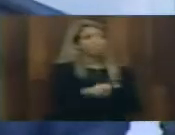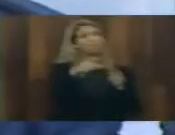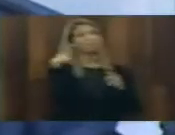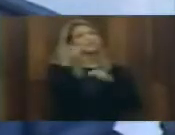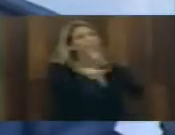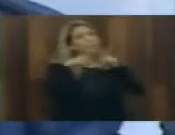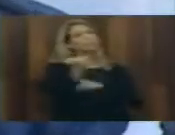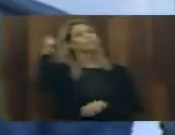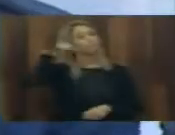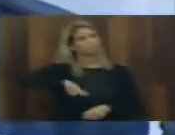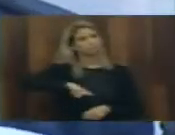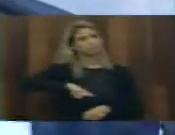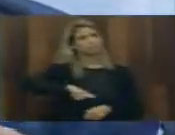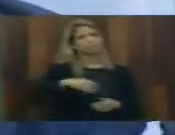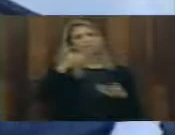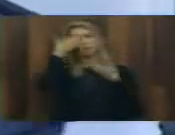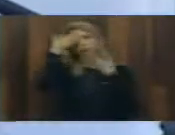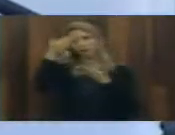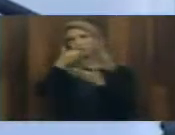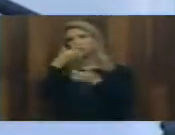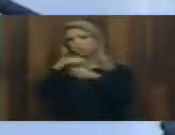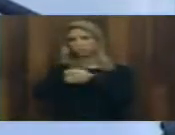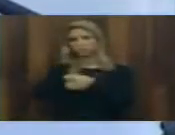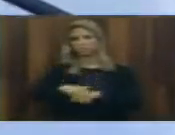Muito obrigado e boa noite.